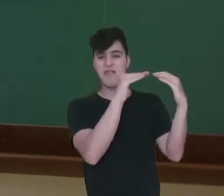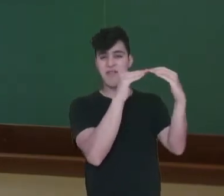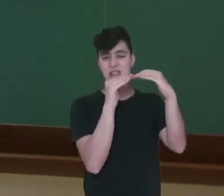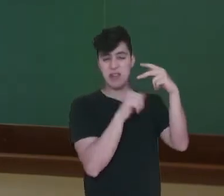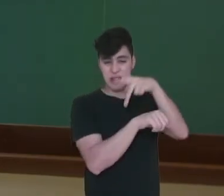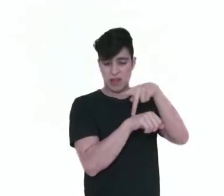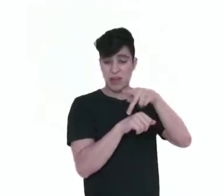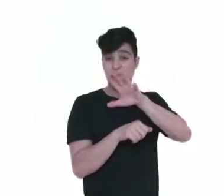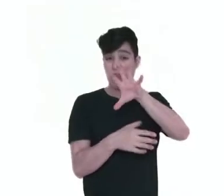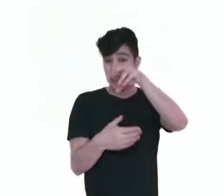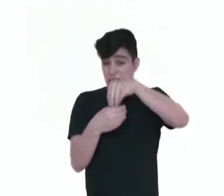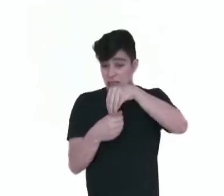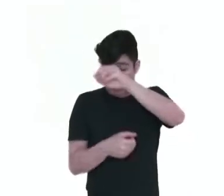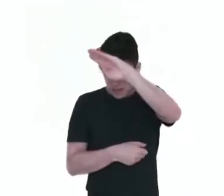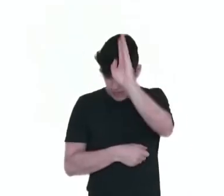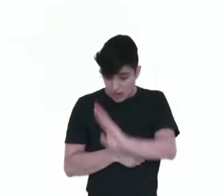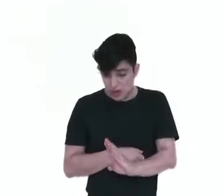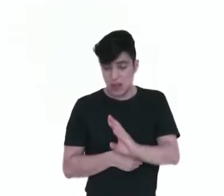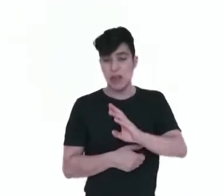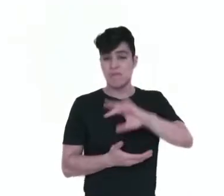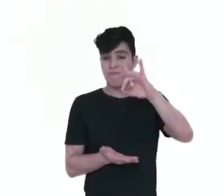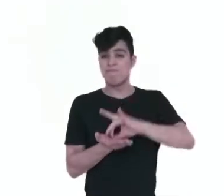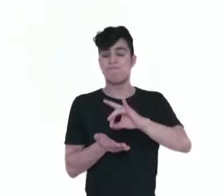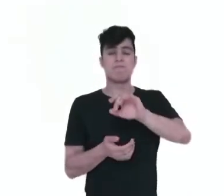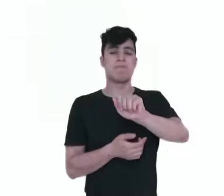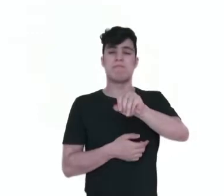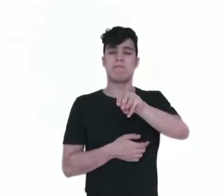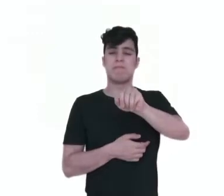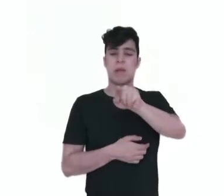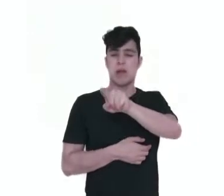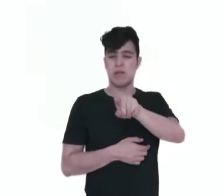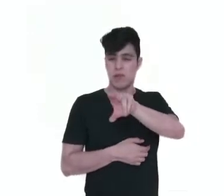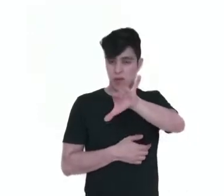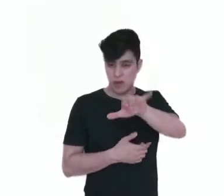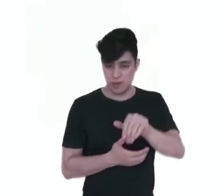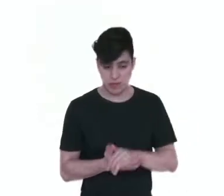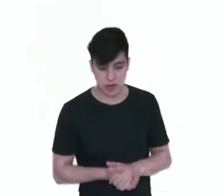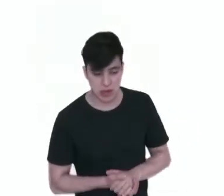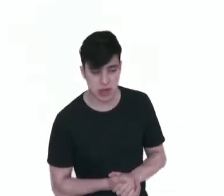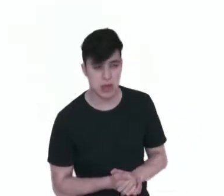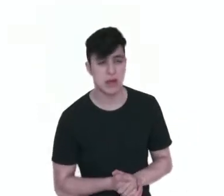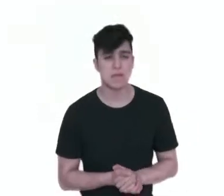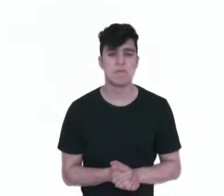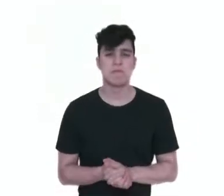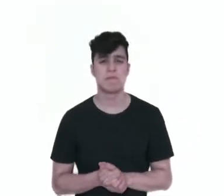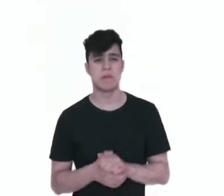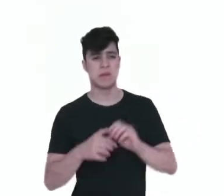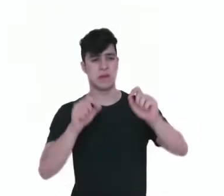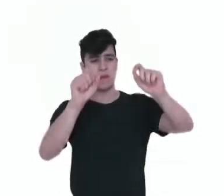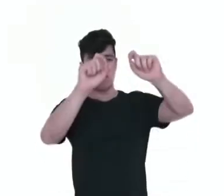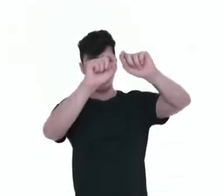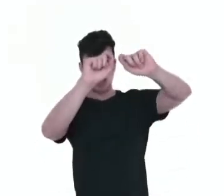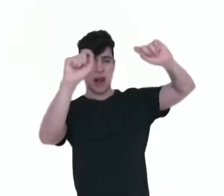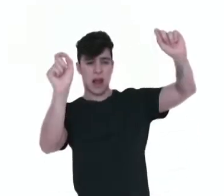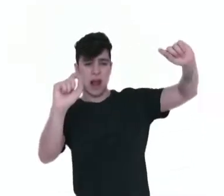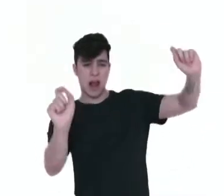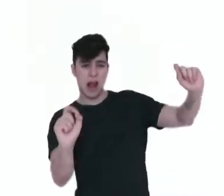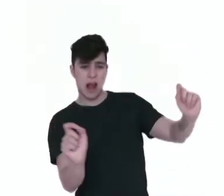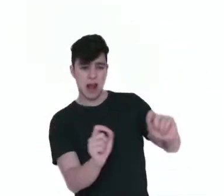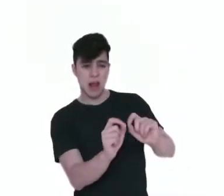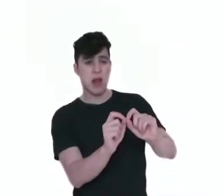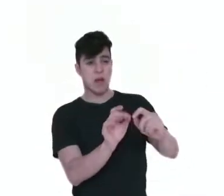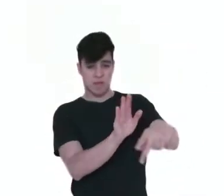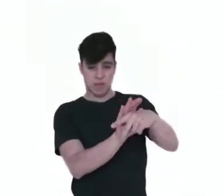a gente chama de Amazônia Legal, certo? É uma região ali com características de